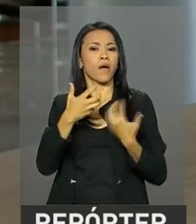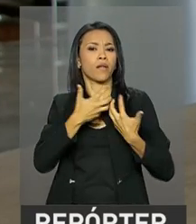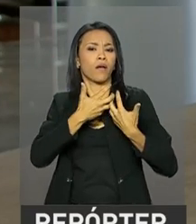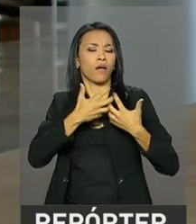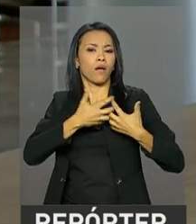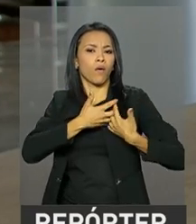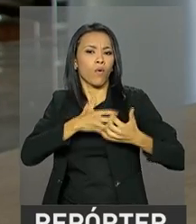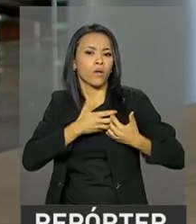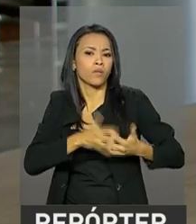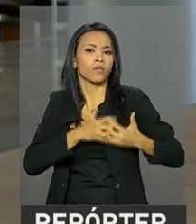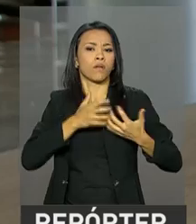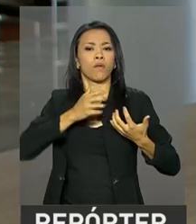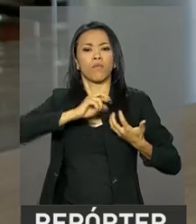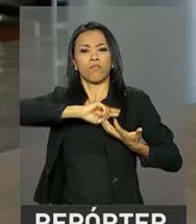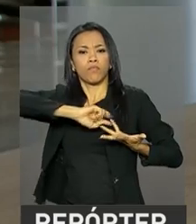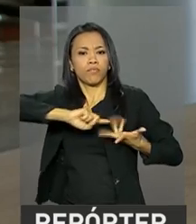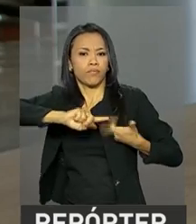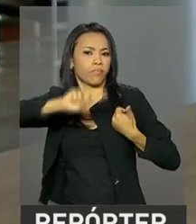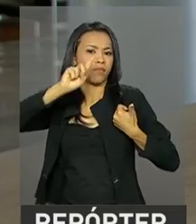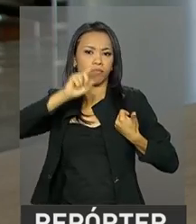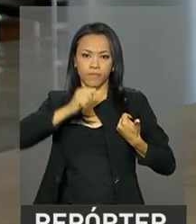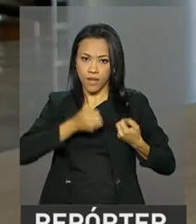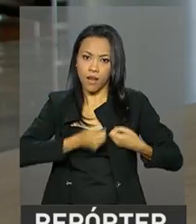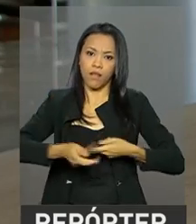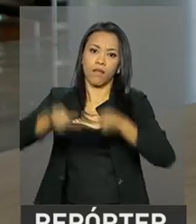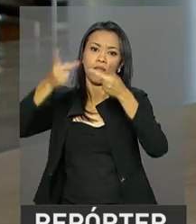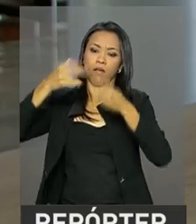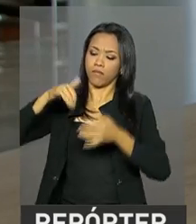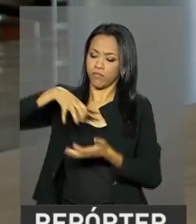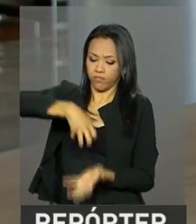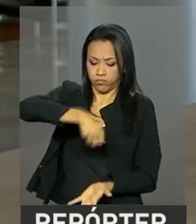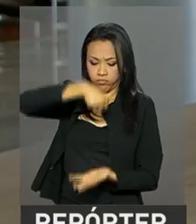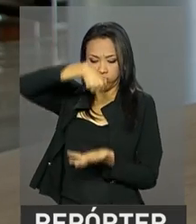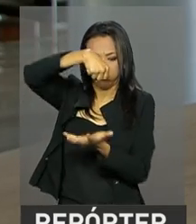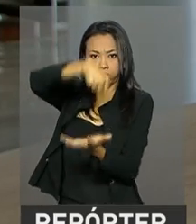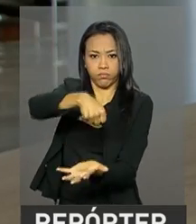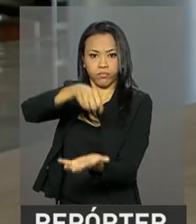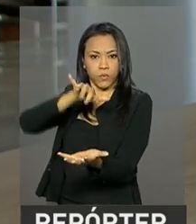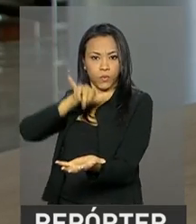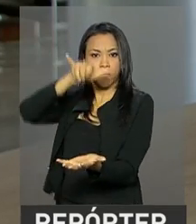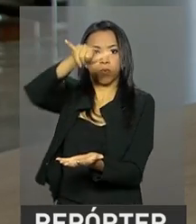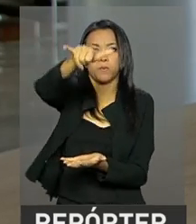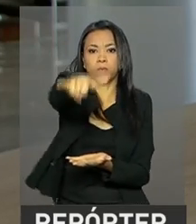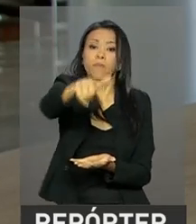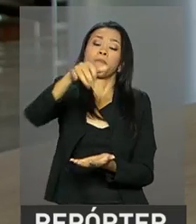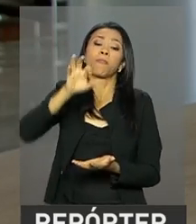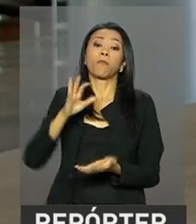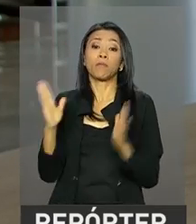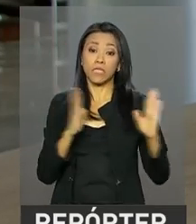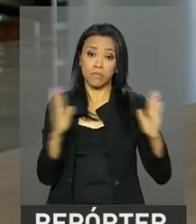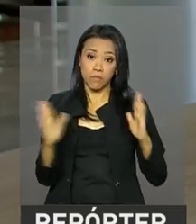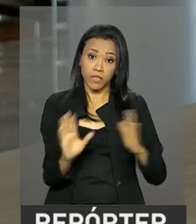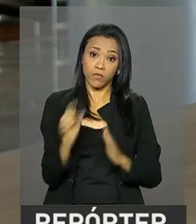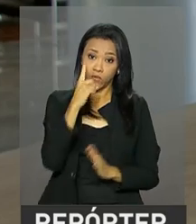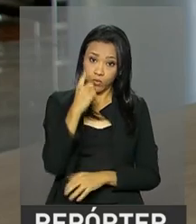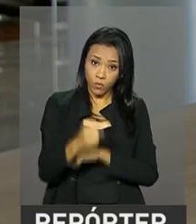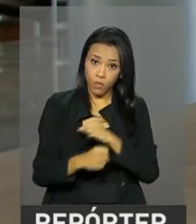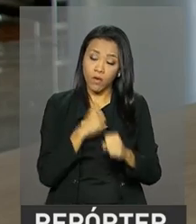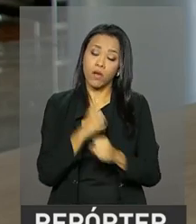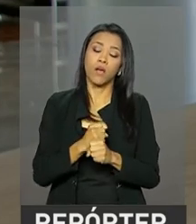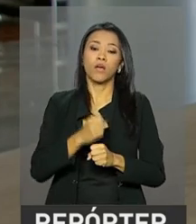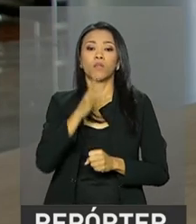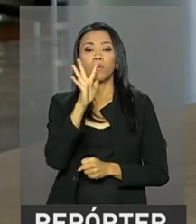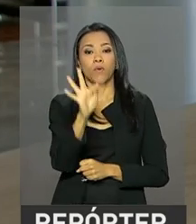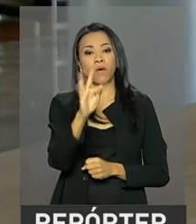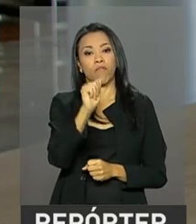neste período de um ano essa medida provisória será assinada em junho do ano passado e nesse período de um ano a os aviões da fab